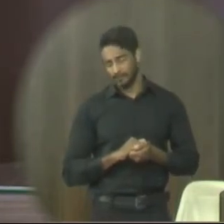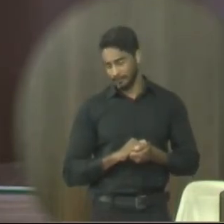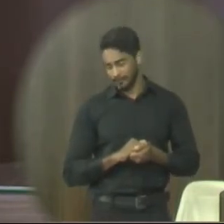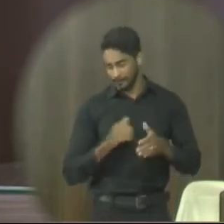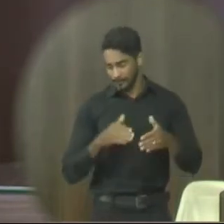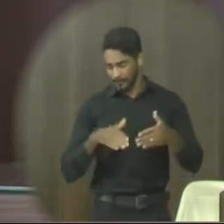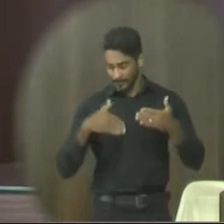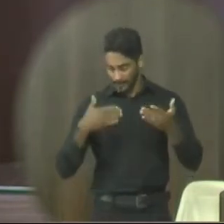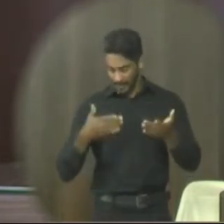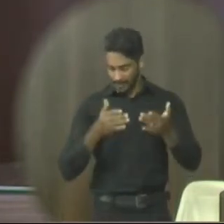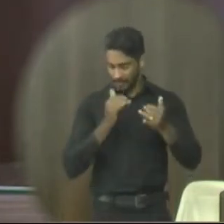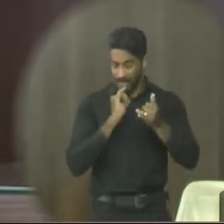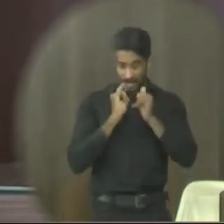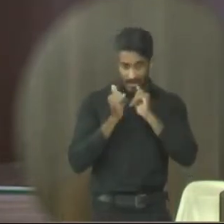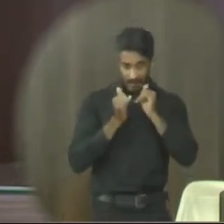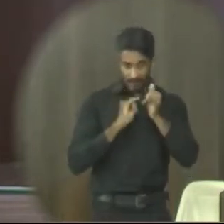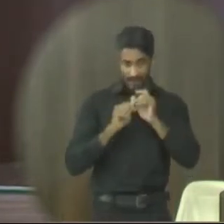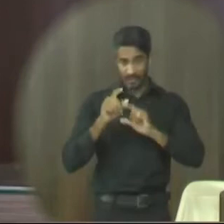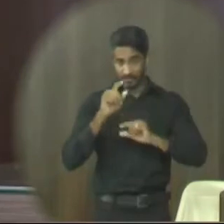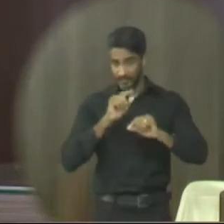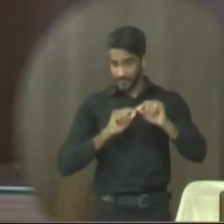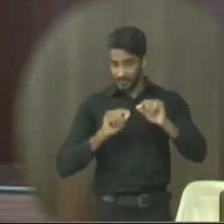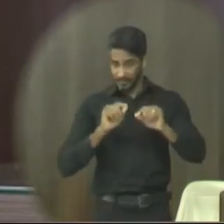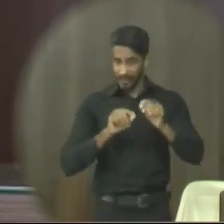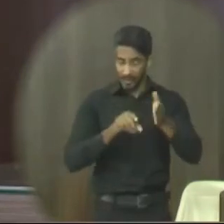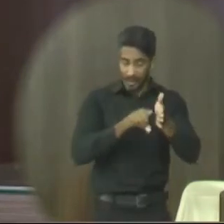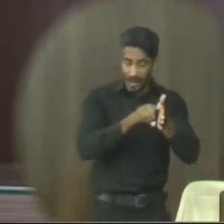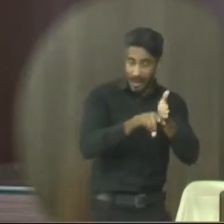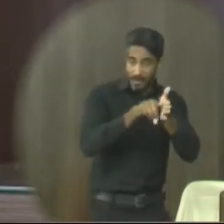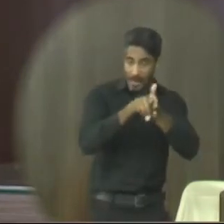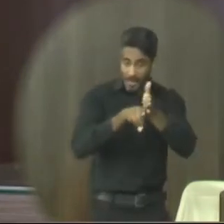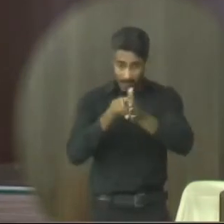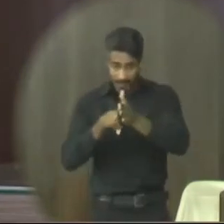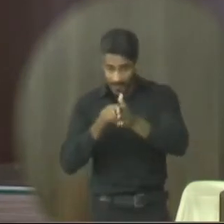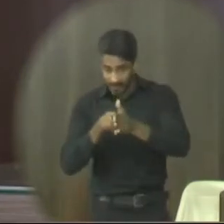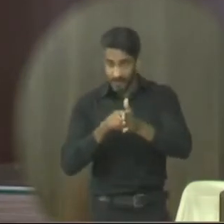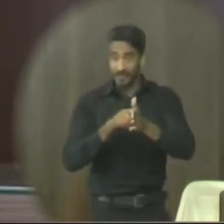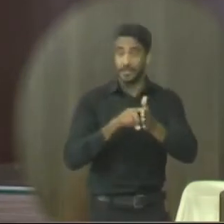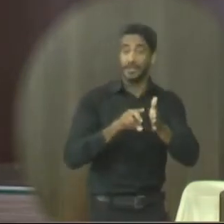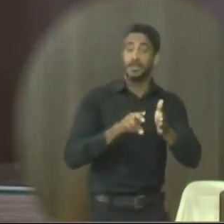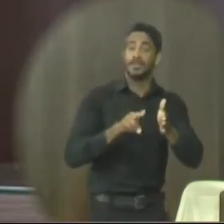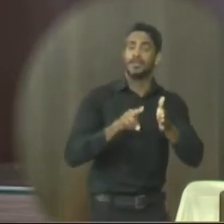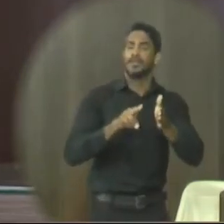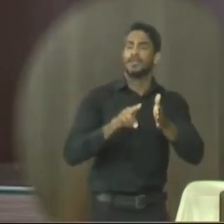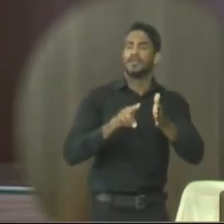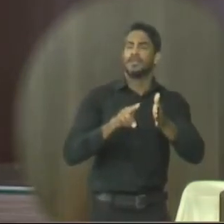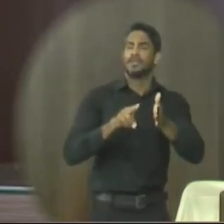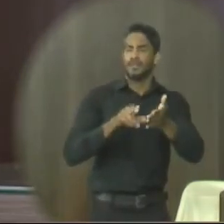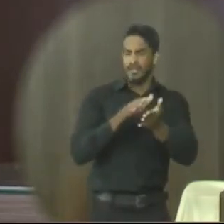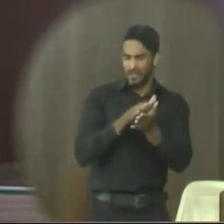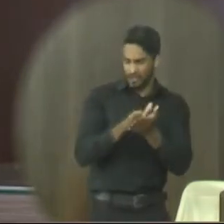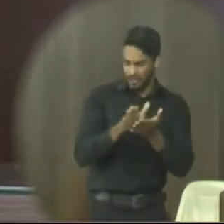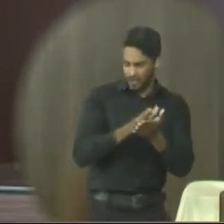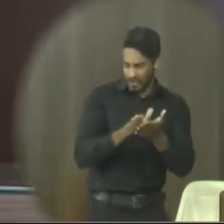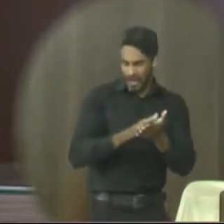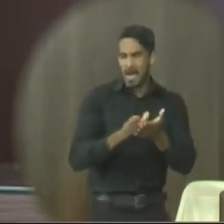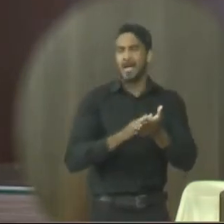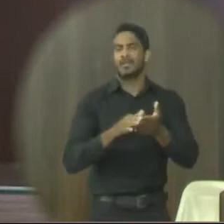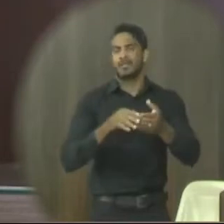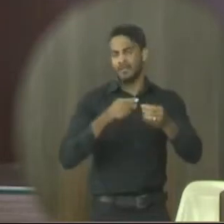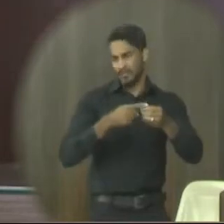Assim, informamos que, para a consulta de tempos real de receita e despesa, os interessados podem